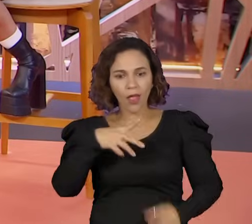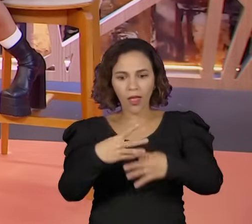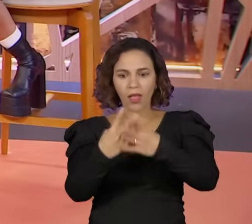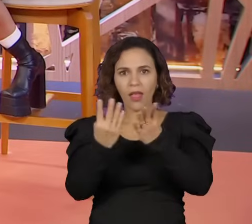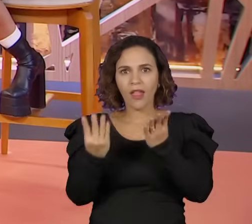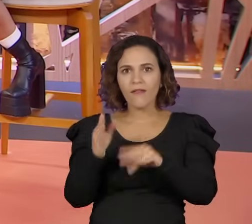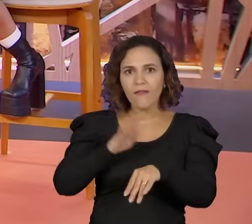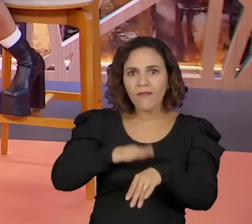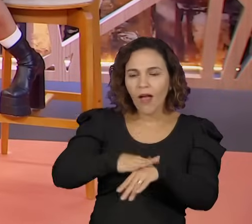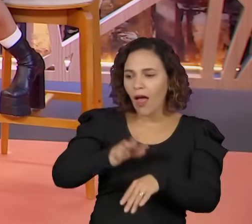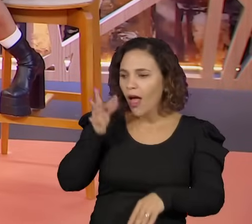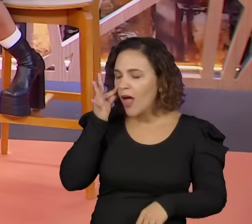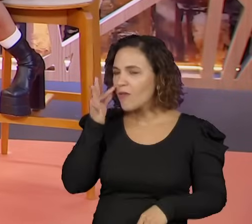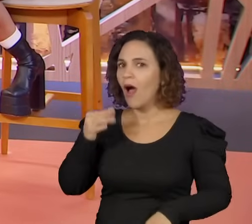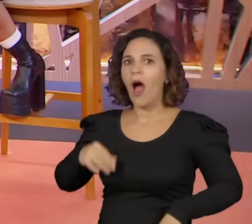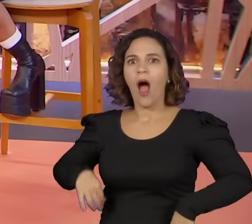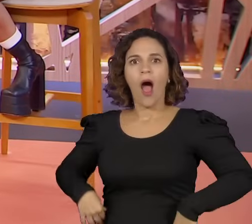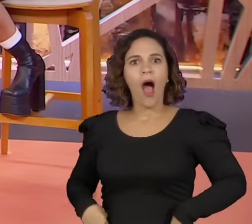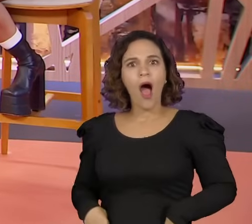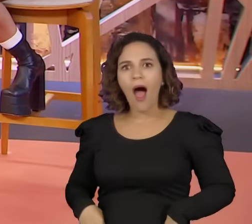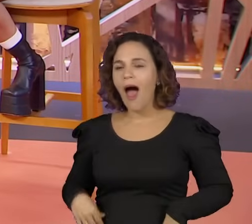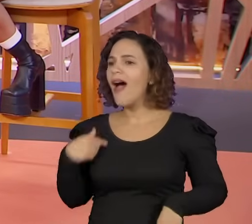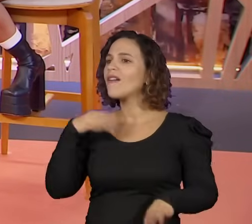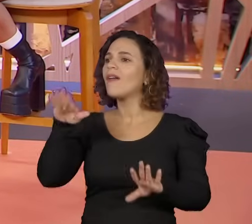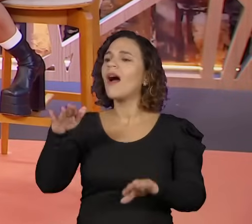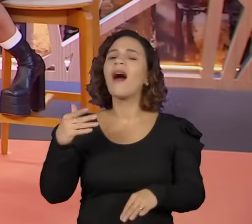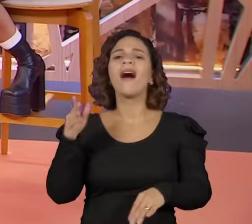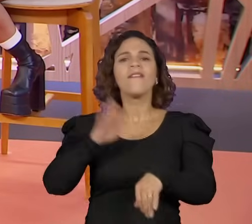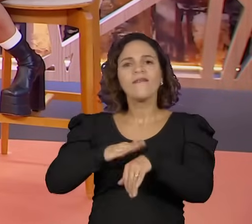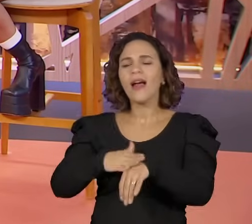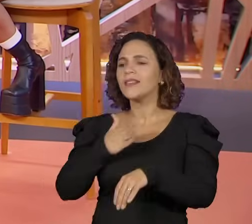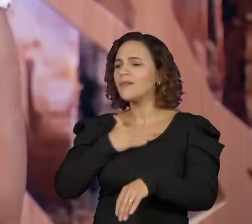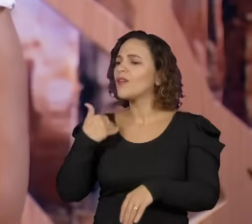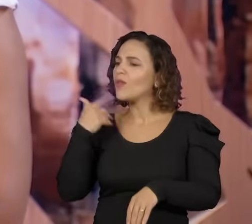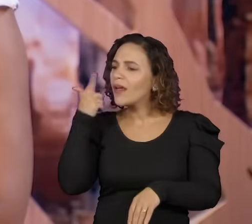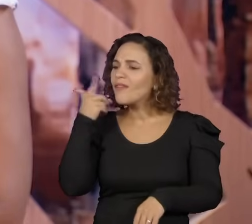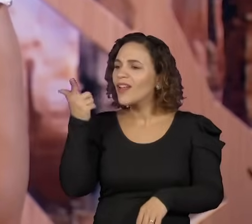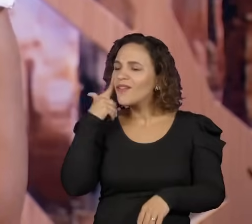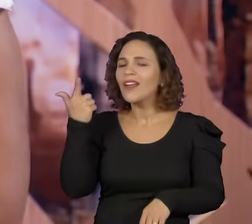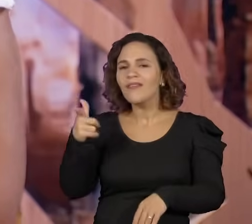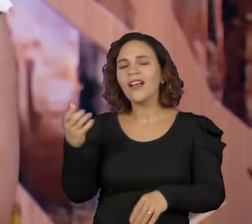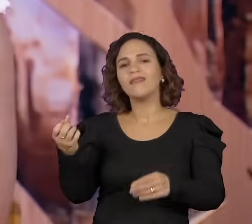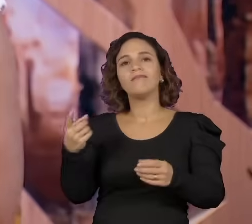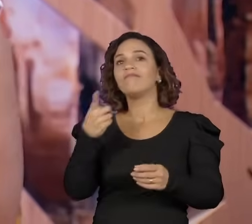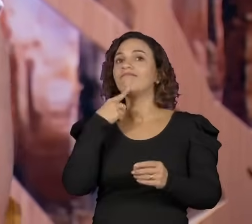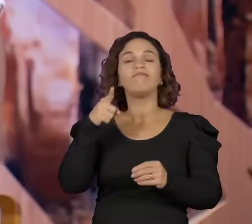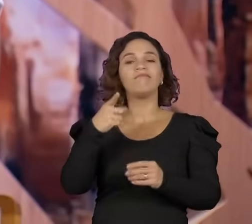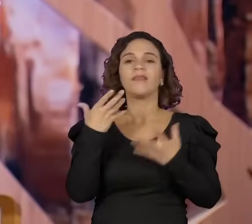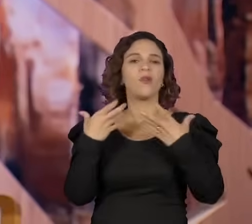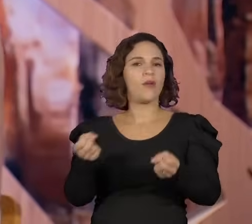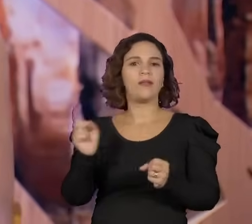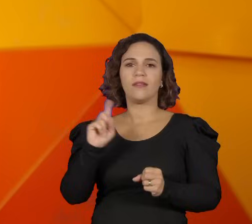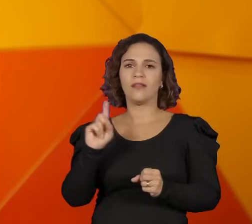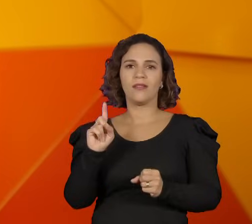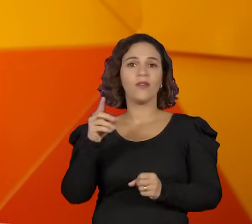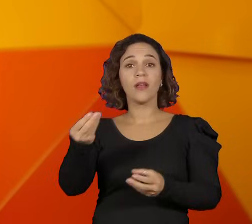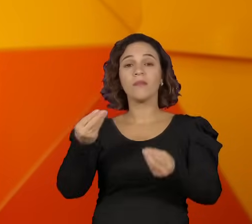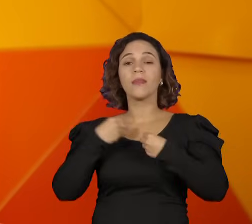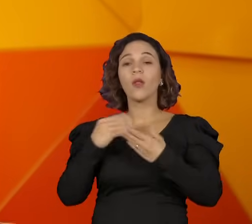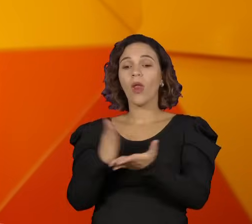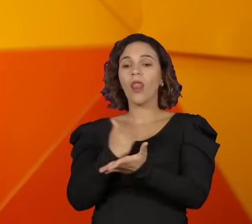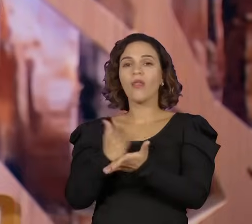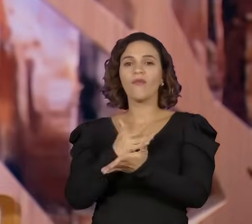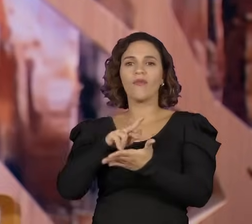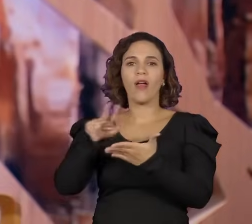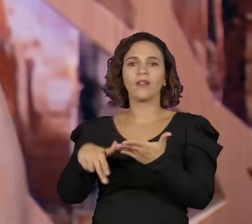fazendo ao vivo, eu falei, não. Eu fiquei em cima dele pra ele ler tarô pra mim. E ele não leu, me deu um monte de livro